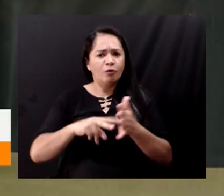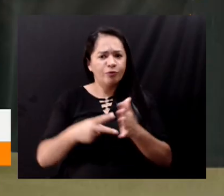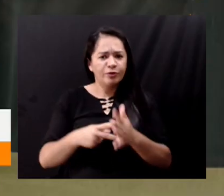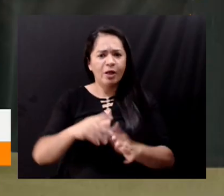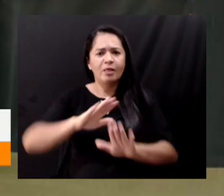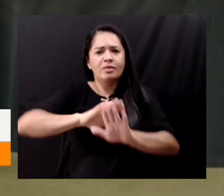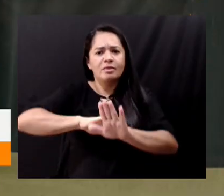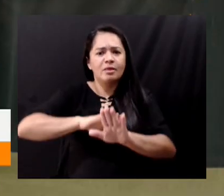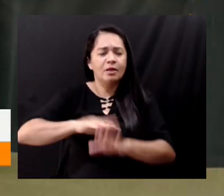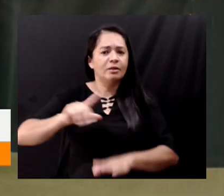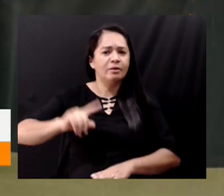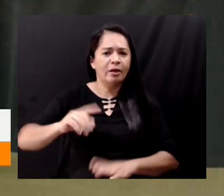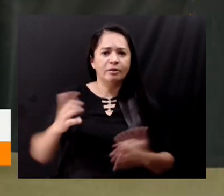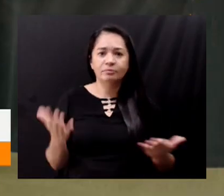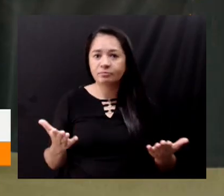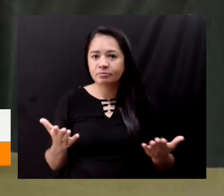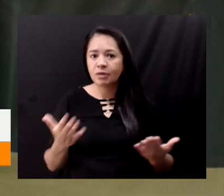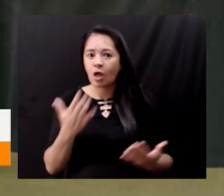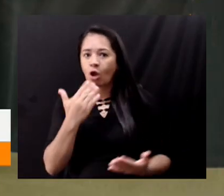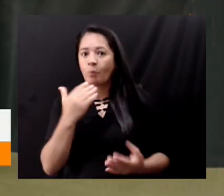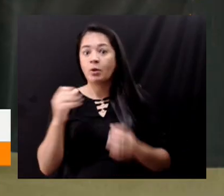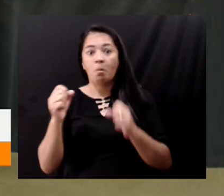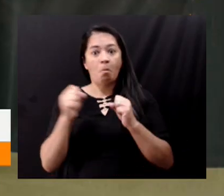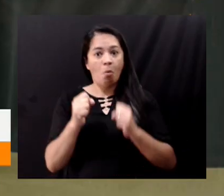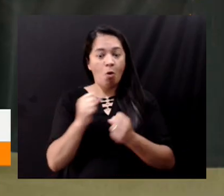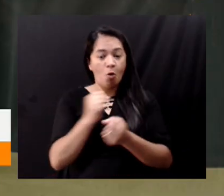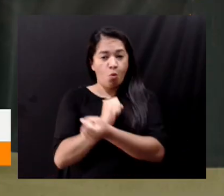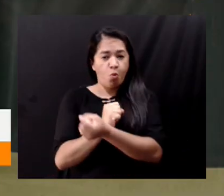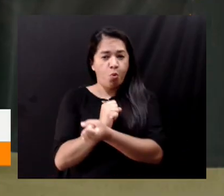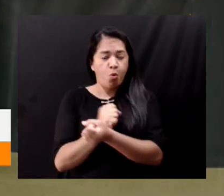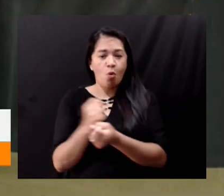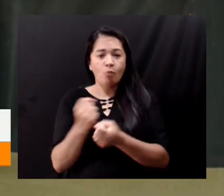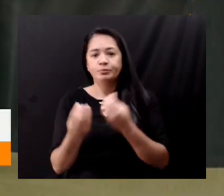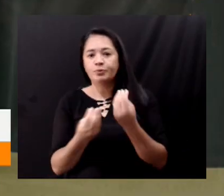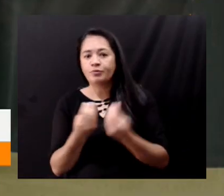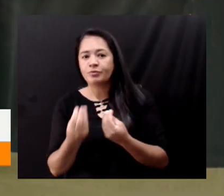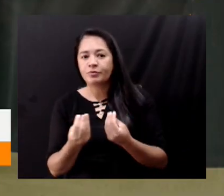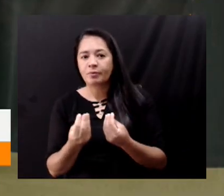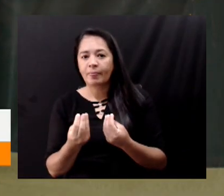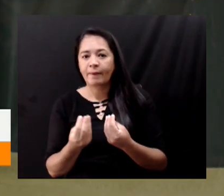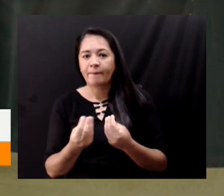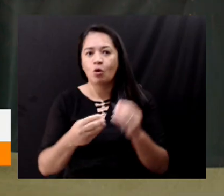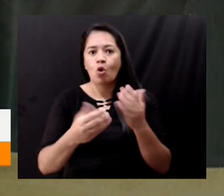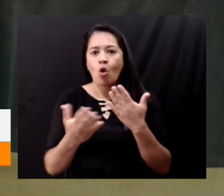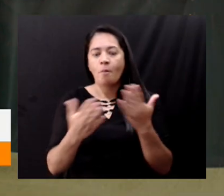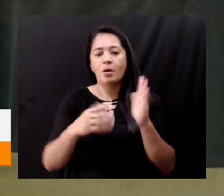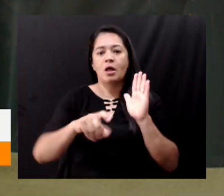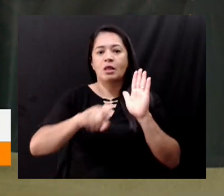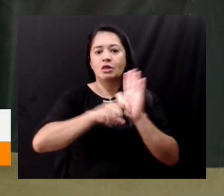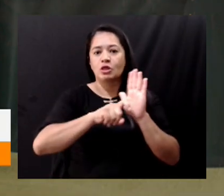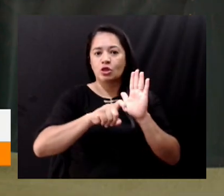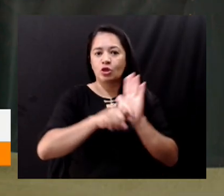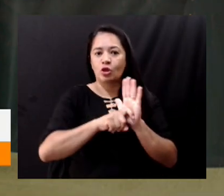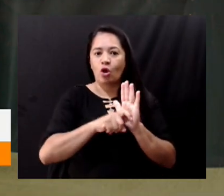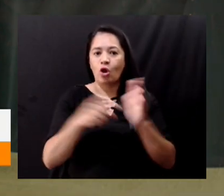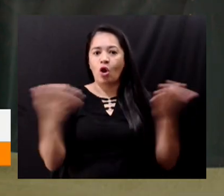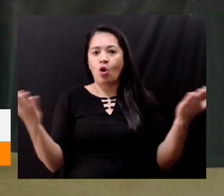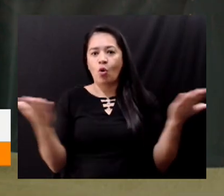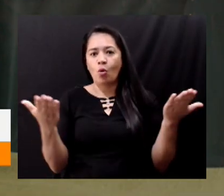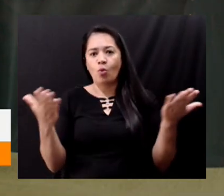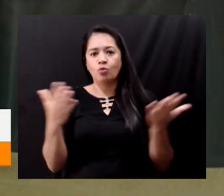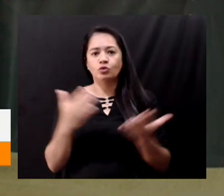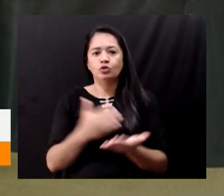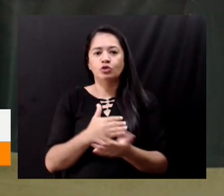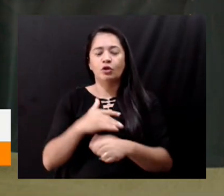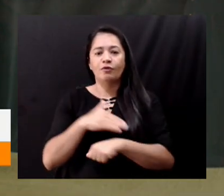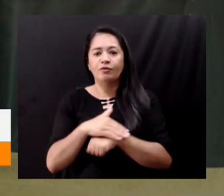podem causar um tipo de dependência, como o vício em drogas? Hoje nós vamos conversar sobre isso e entender o